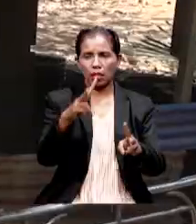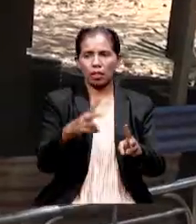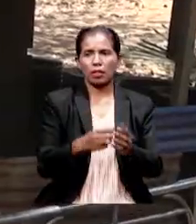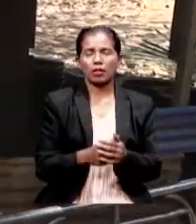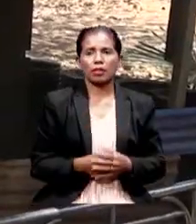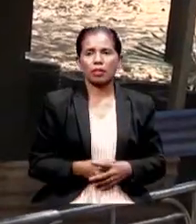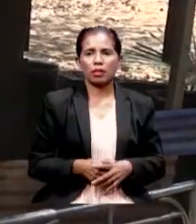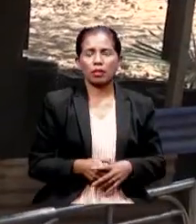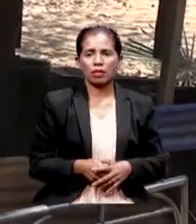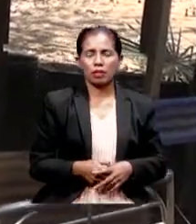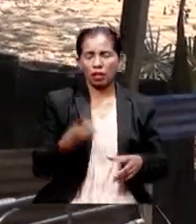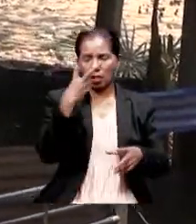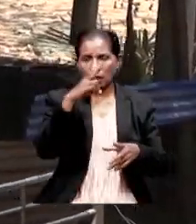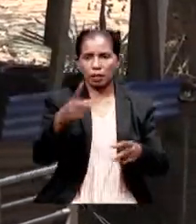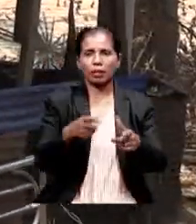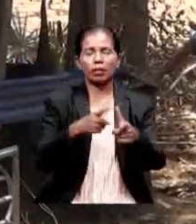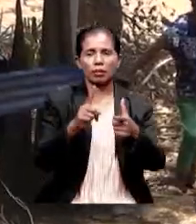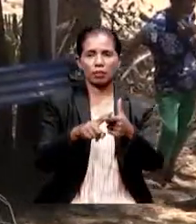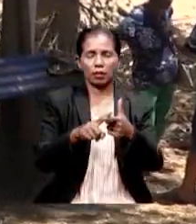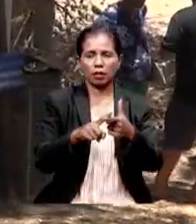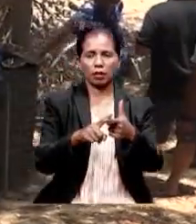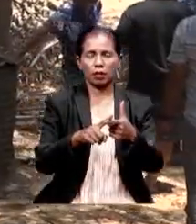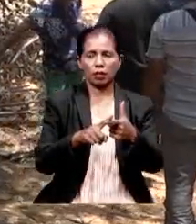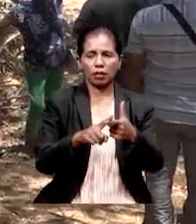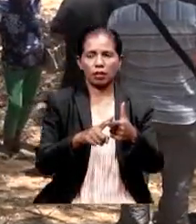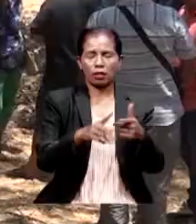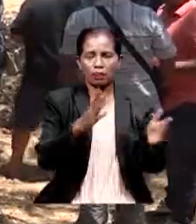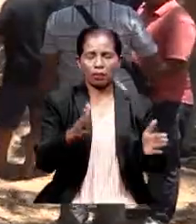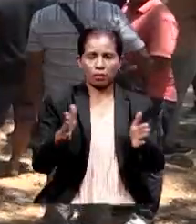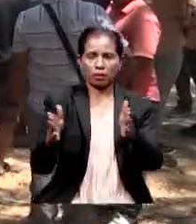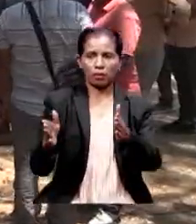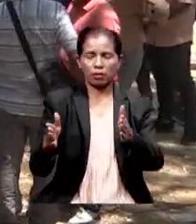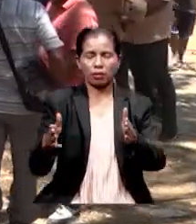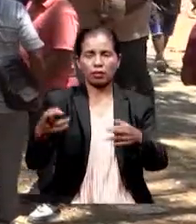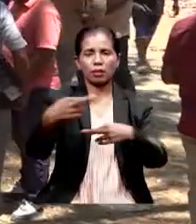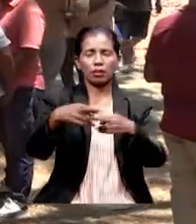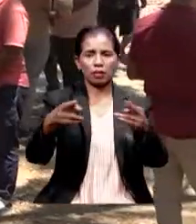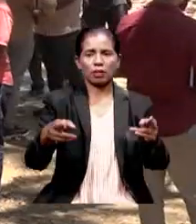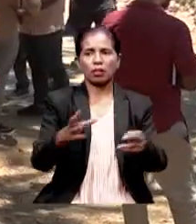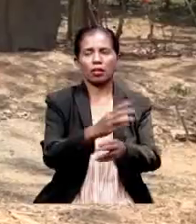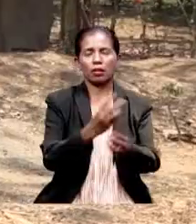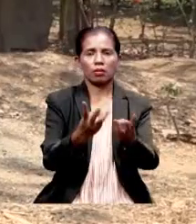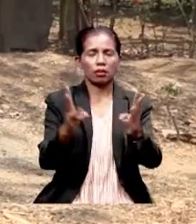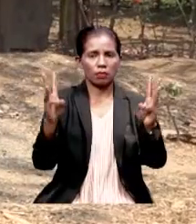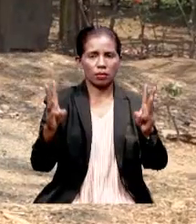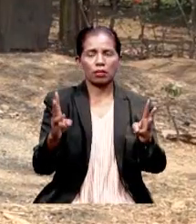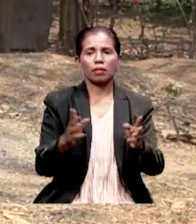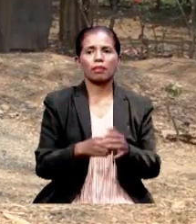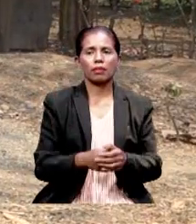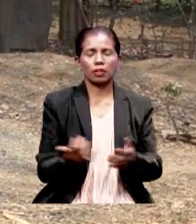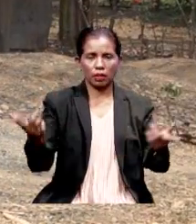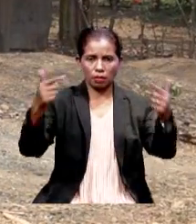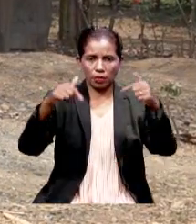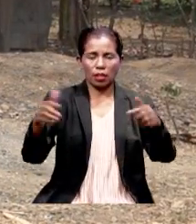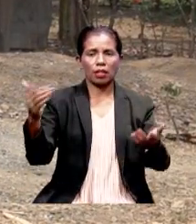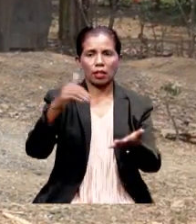né, em condição hansa para depois de talo prepara uluk ba rate laran tapi cuma bok moro tu dalai ne sir se mai file file prato